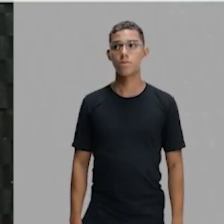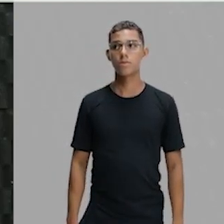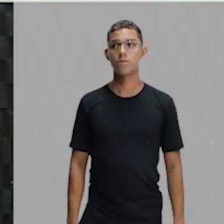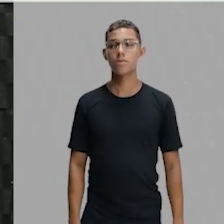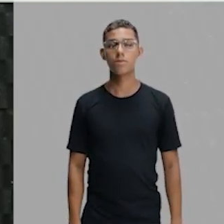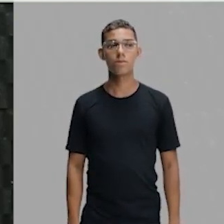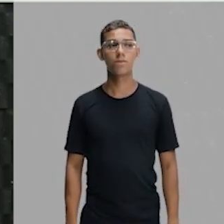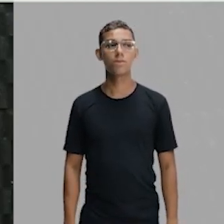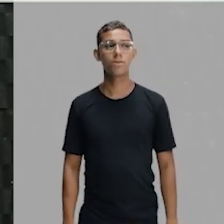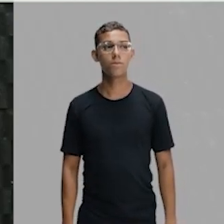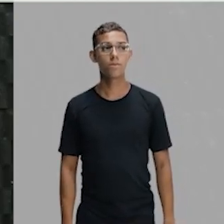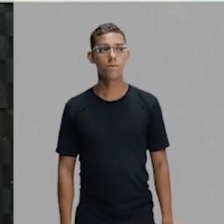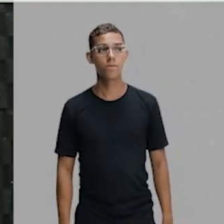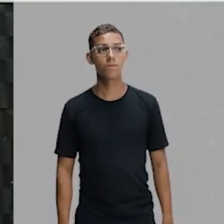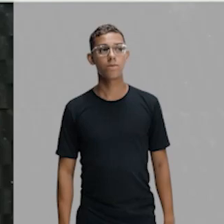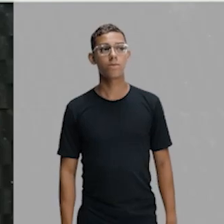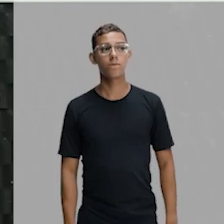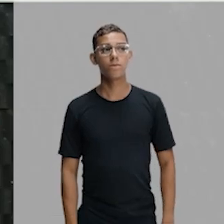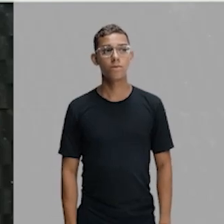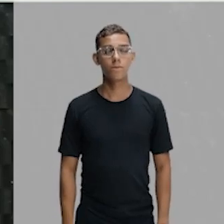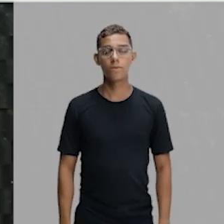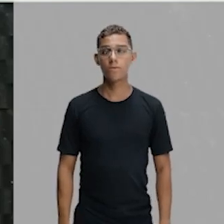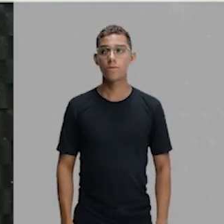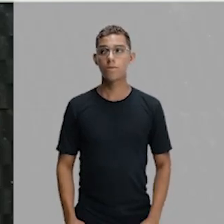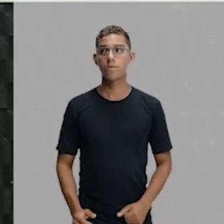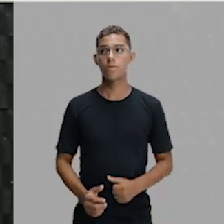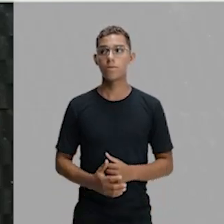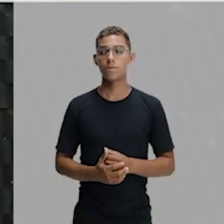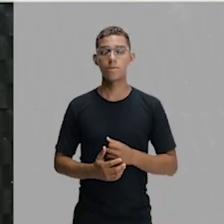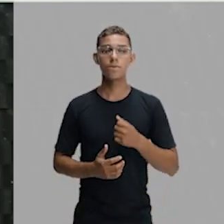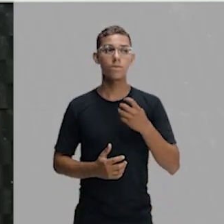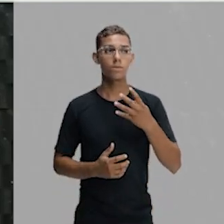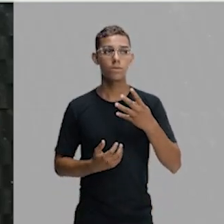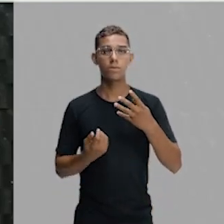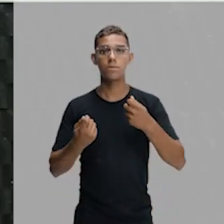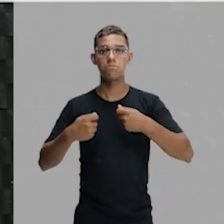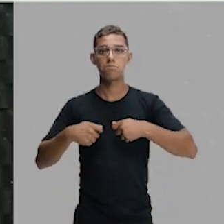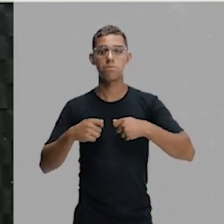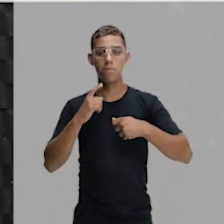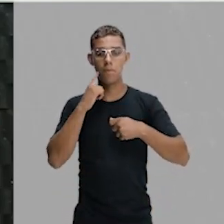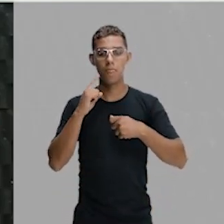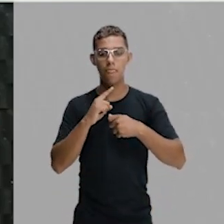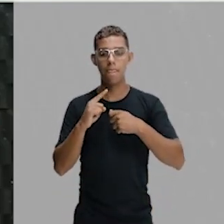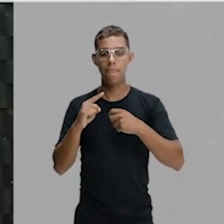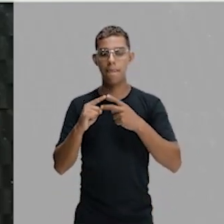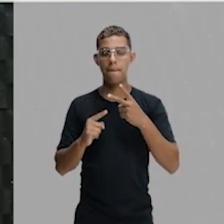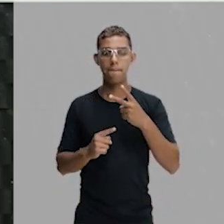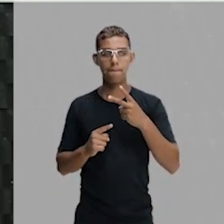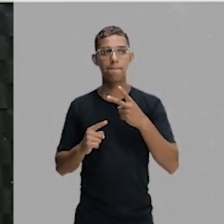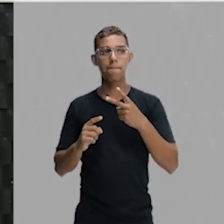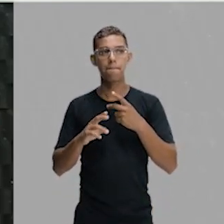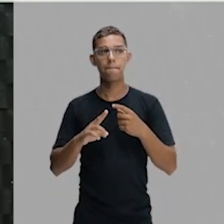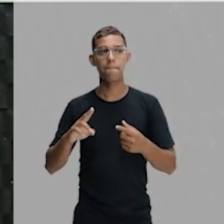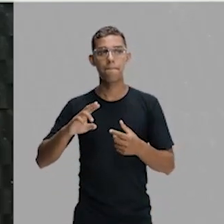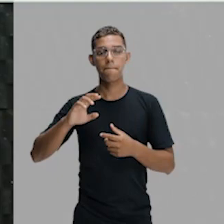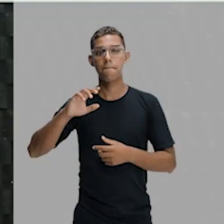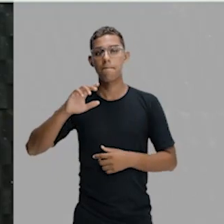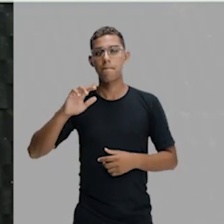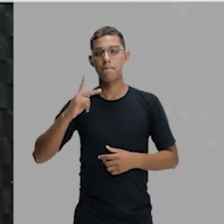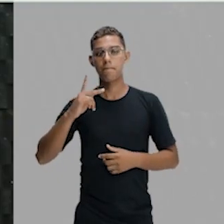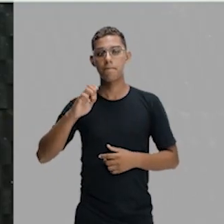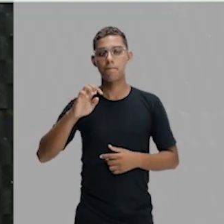Vai ser 2/4. Ó. De 4 possibilidades, 2 delas vai ser heterozigoto. Então, isso aqui